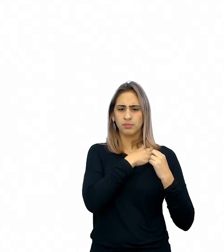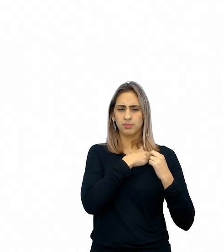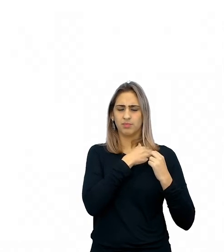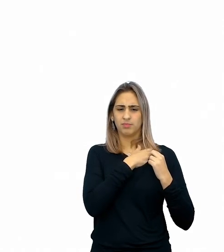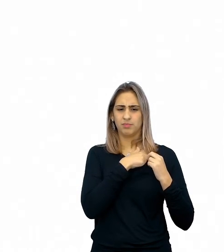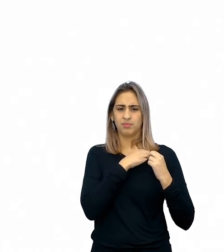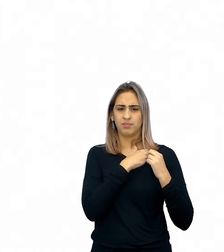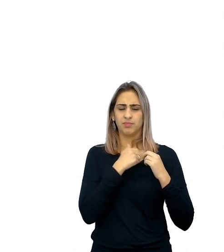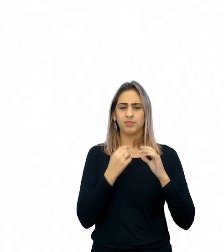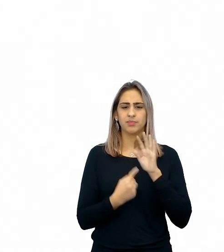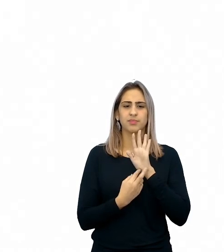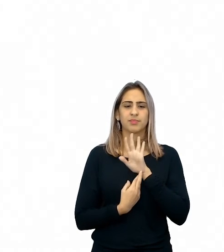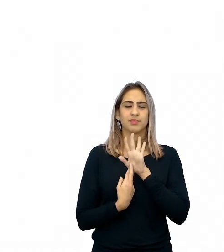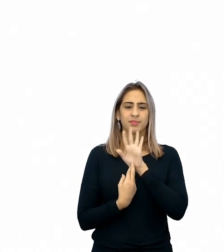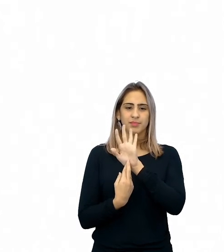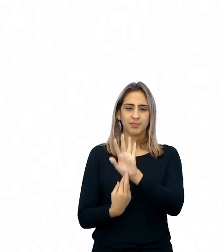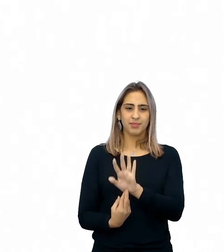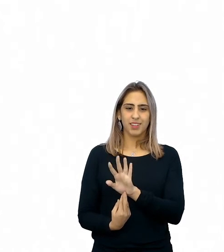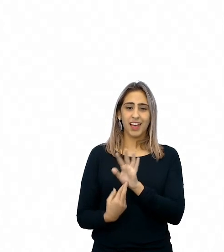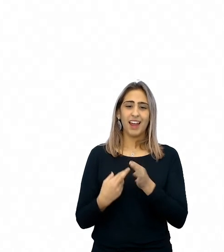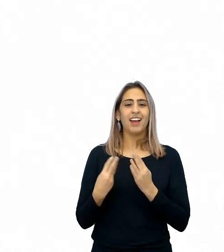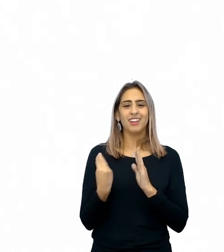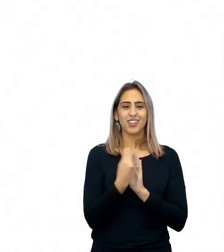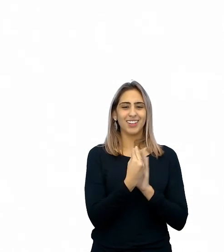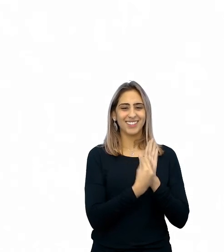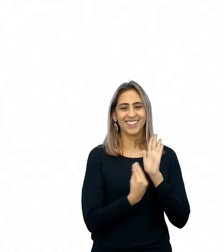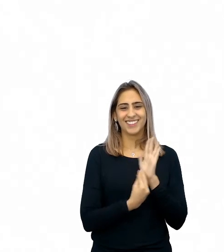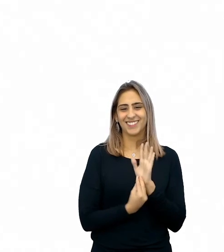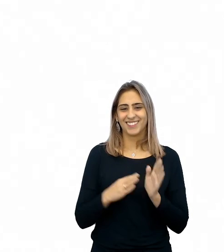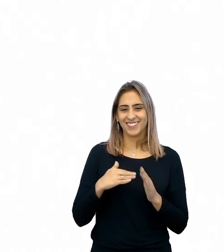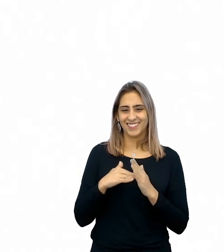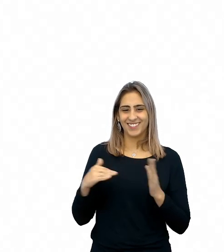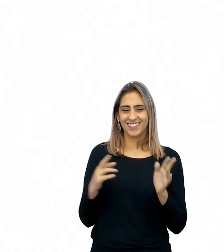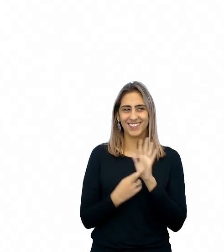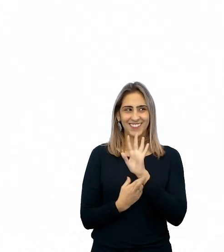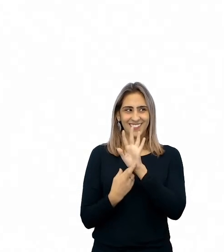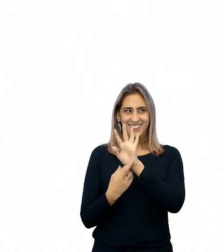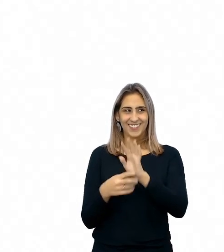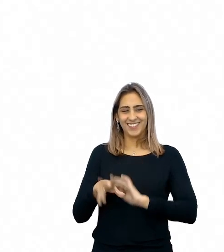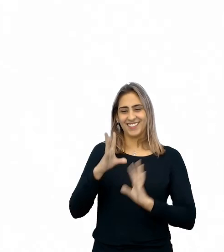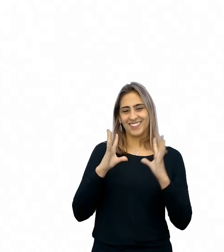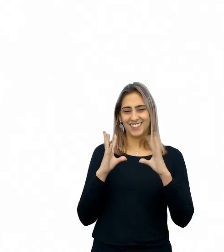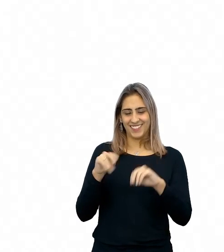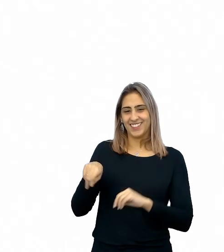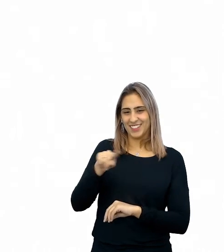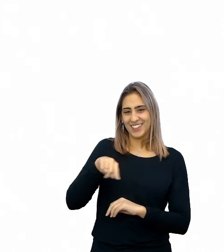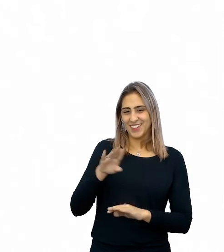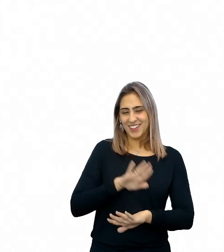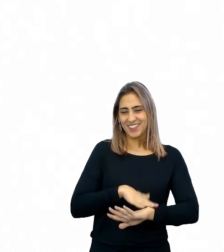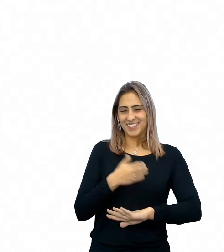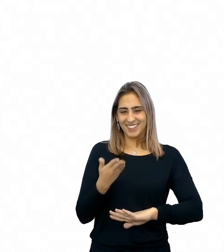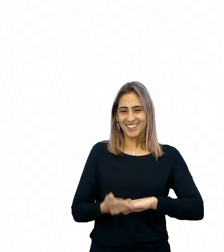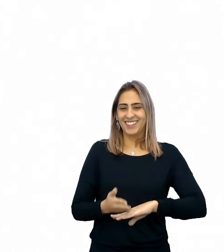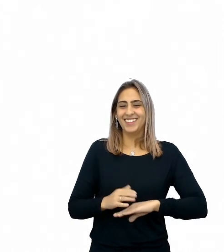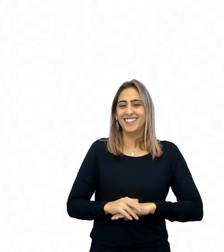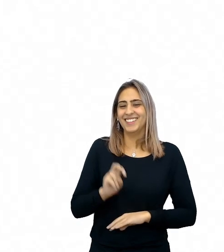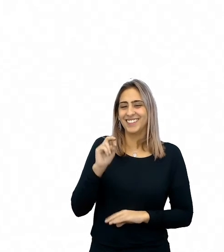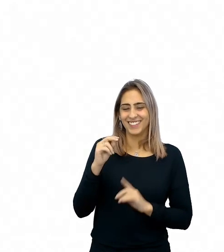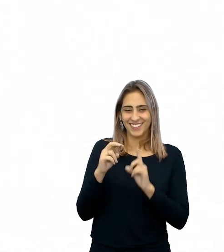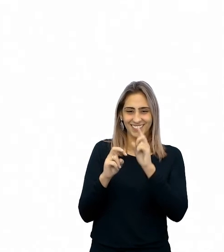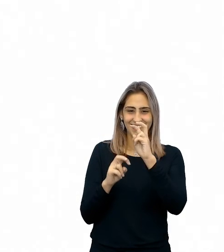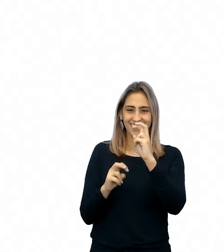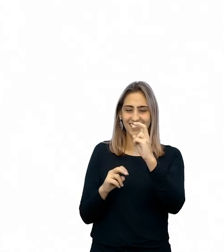que é menor que o inteiro. O 3/3 está representando o inteiro, e o 5/3